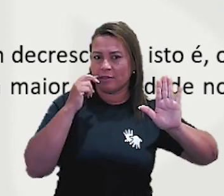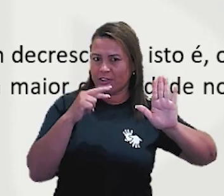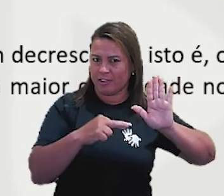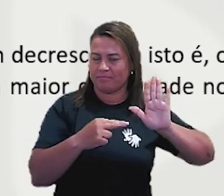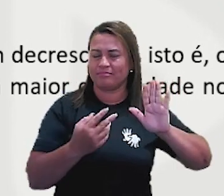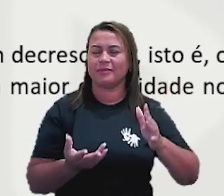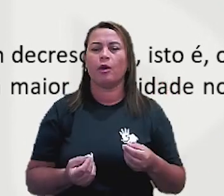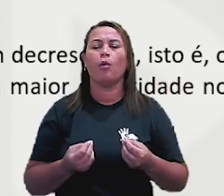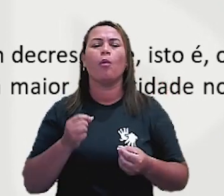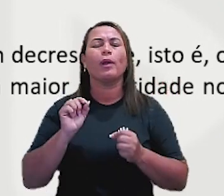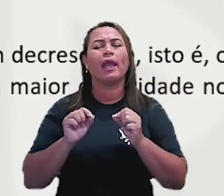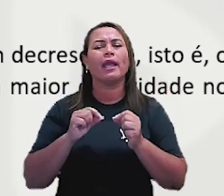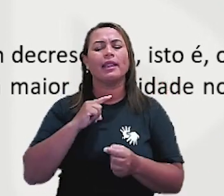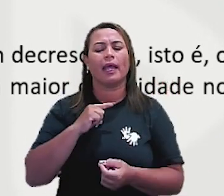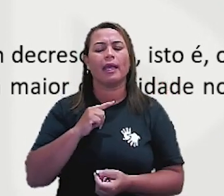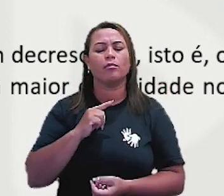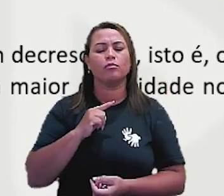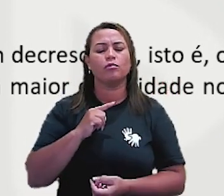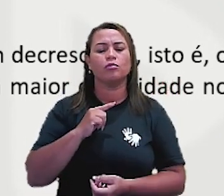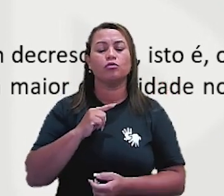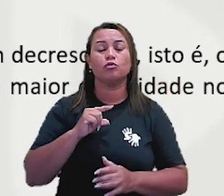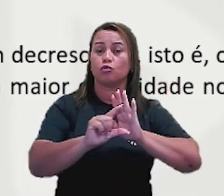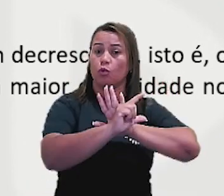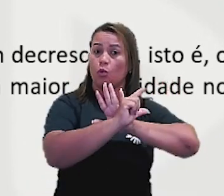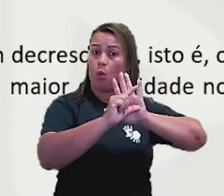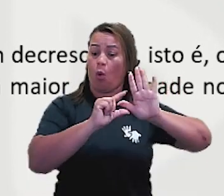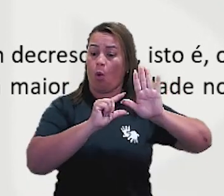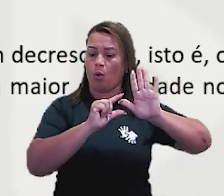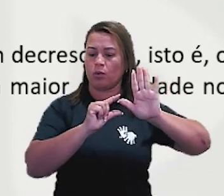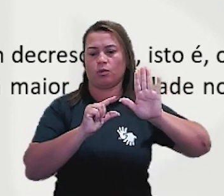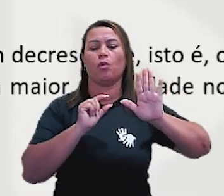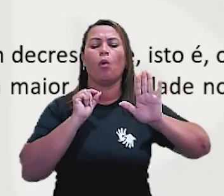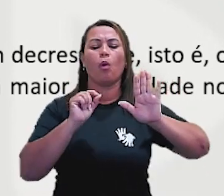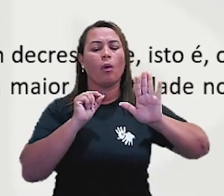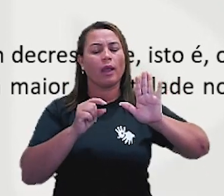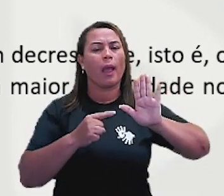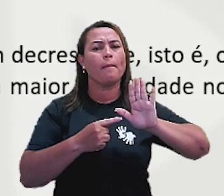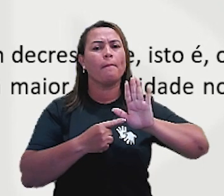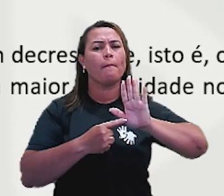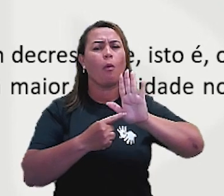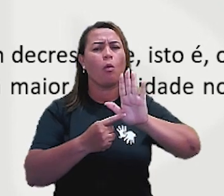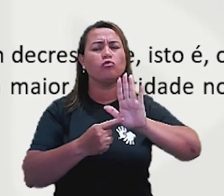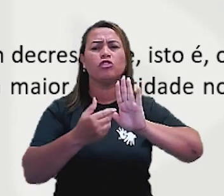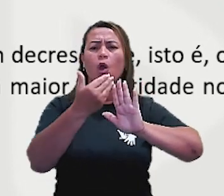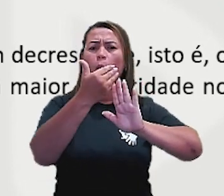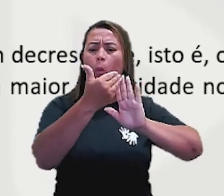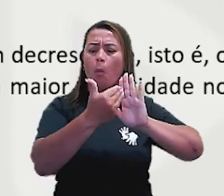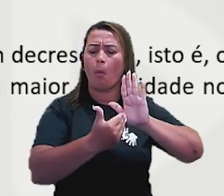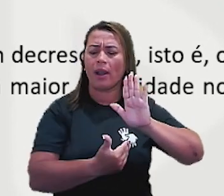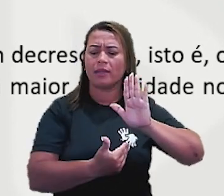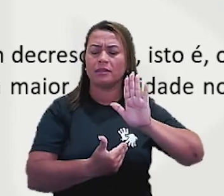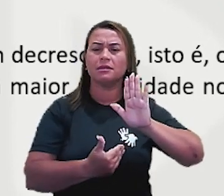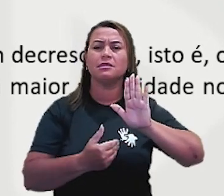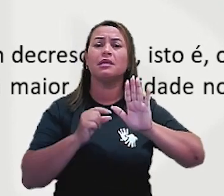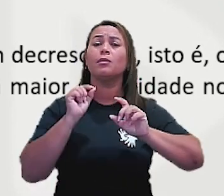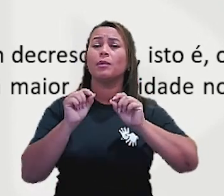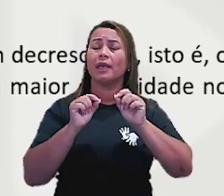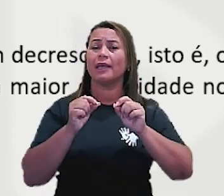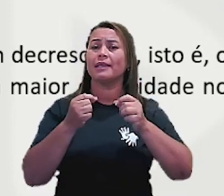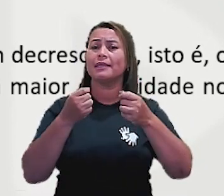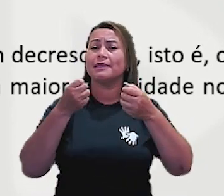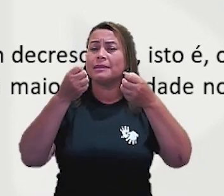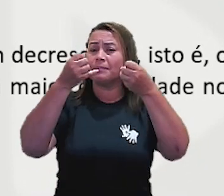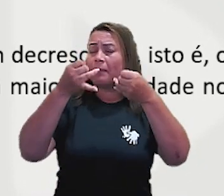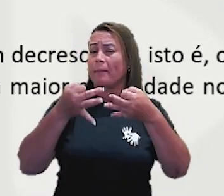gente. Então, o que a gente tem aí? No rótulo do alimento, ele apresenta a lista de ingredientes. O que seria essa lista de ingredientes?